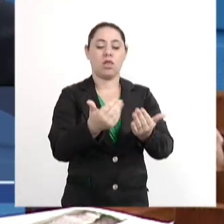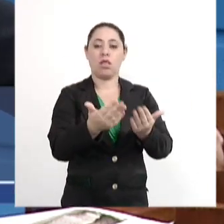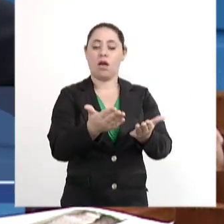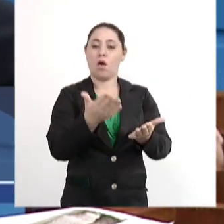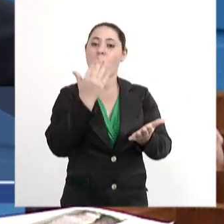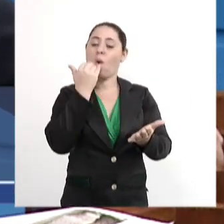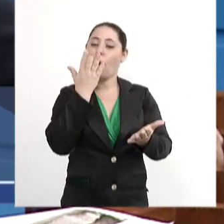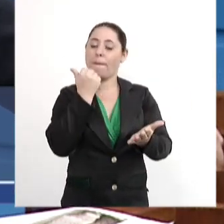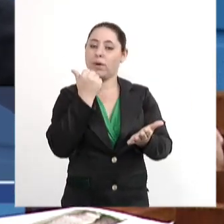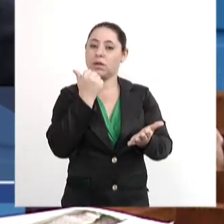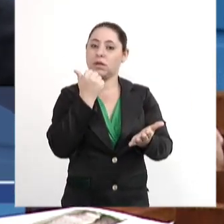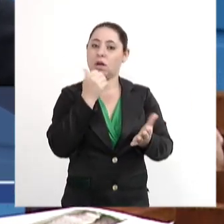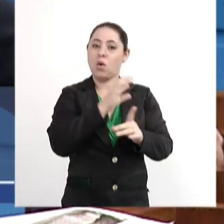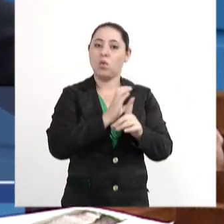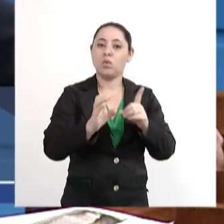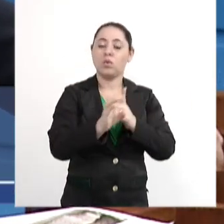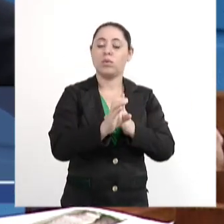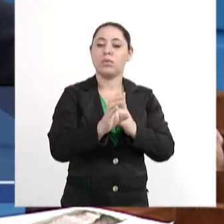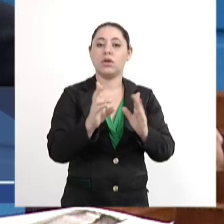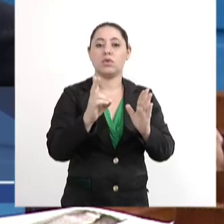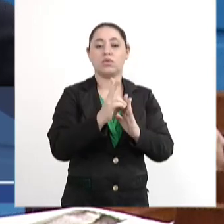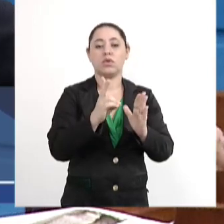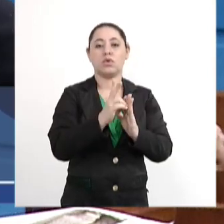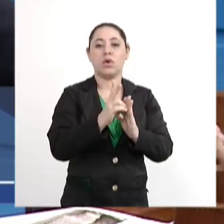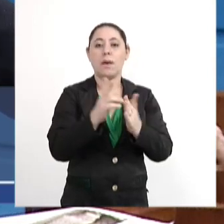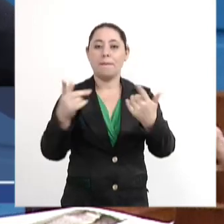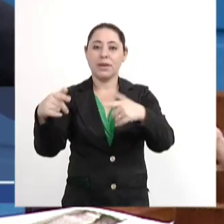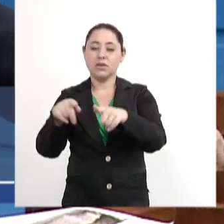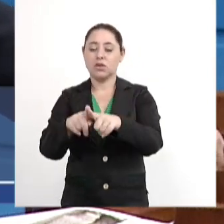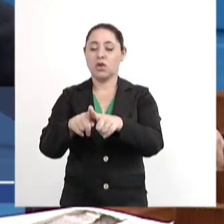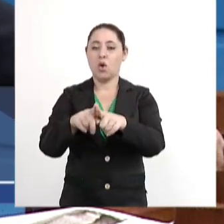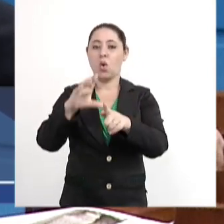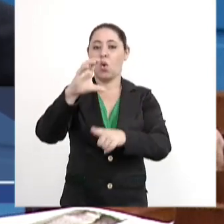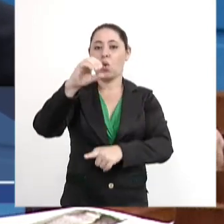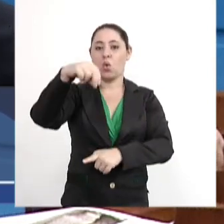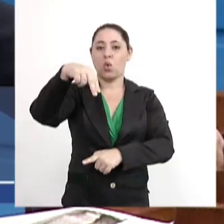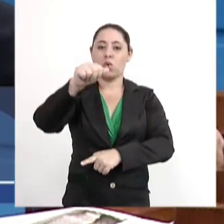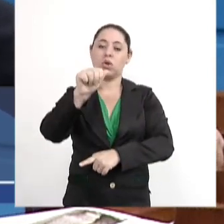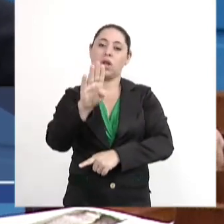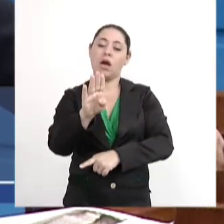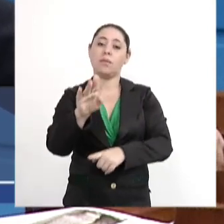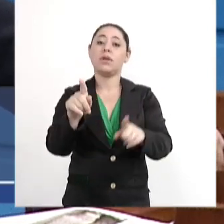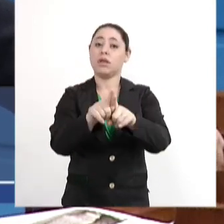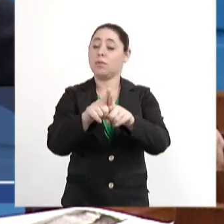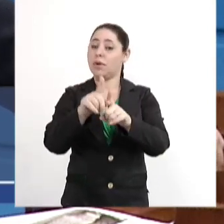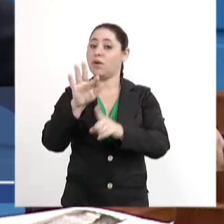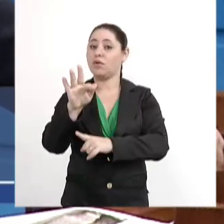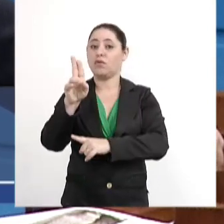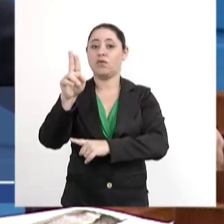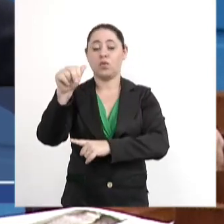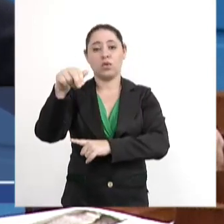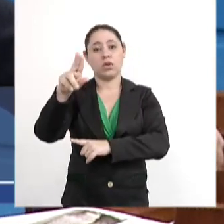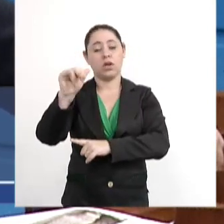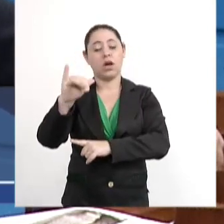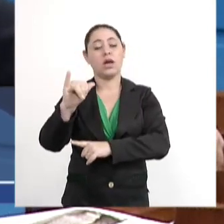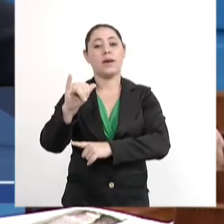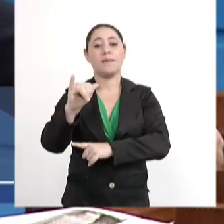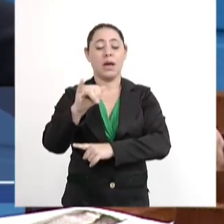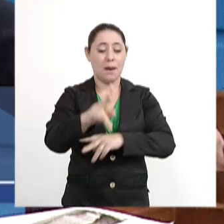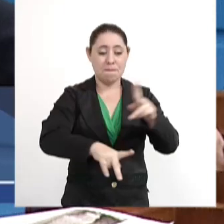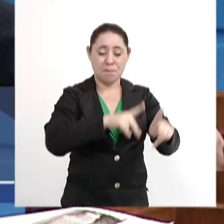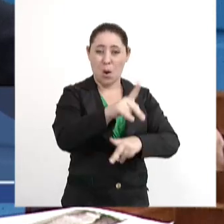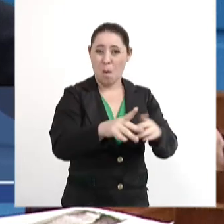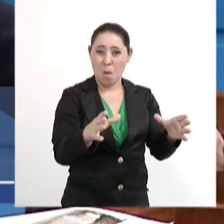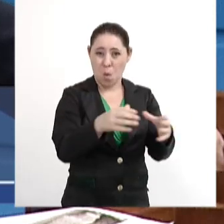dessas cestas através da parceria entre a FUNAI e a CONAB, para que essas populações não passem